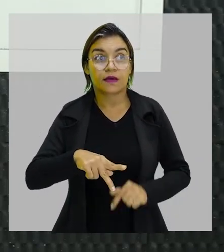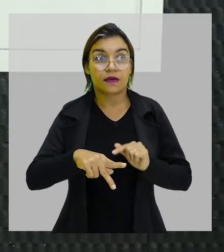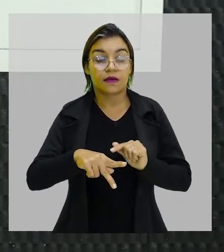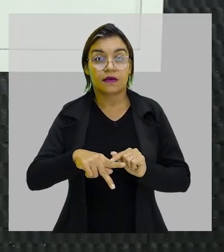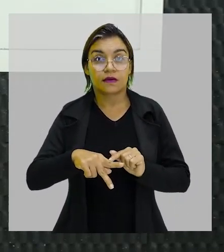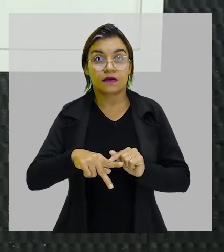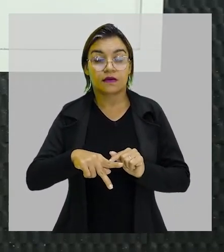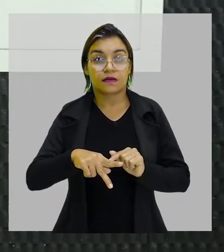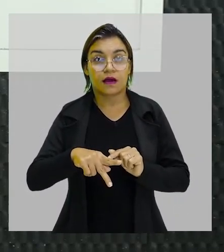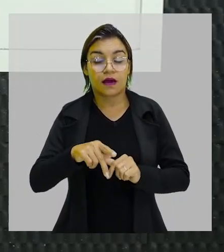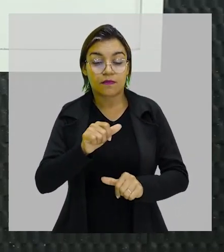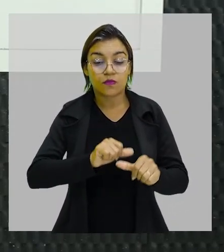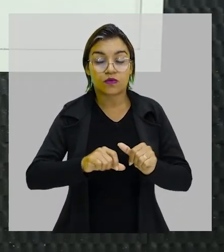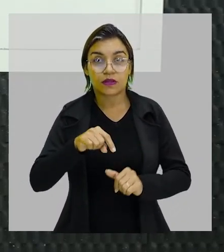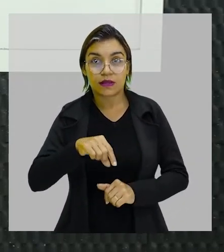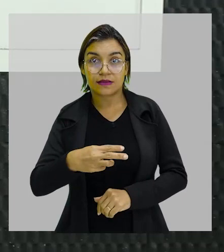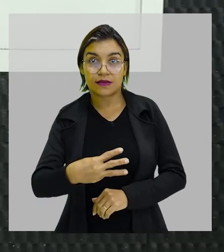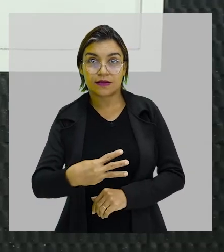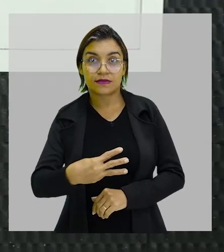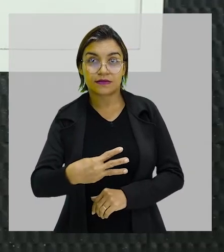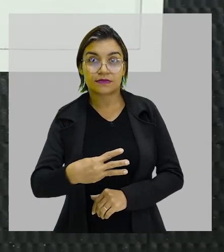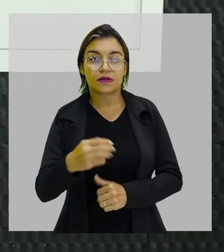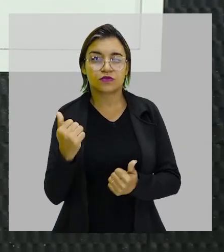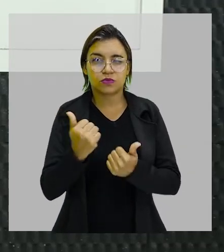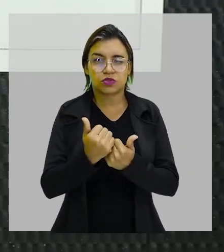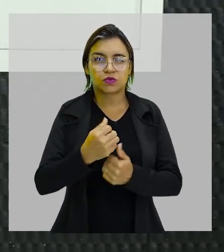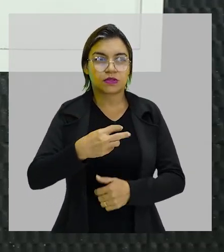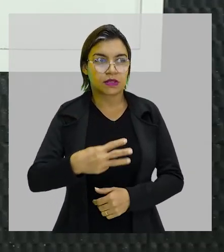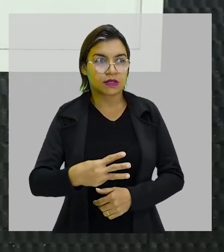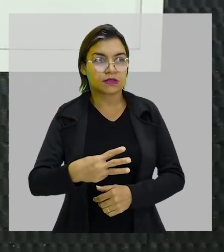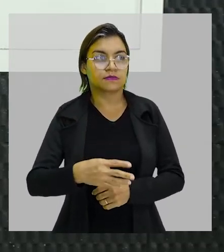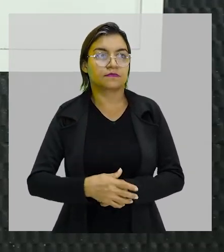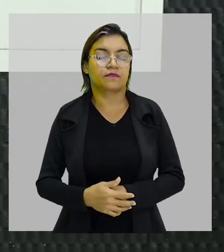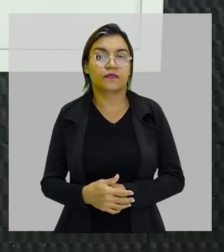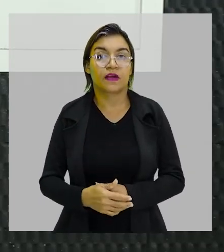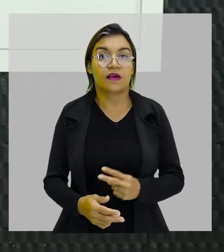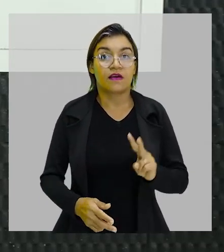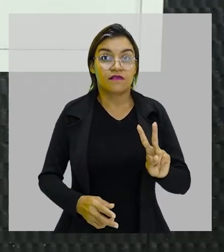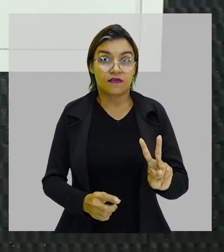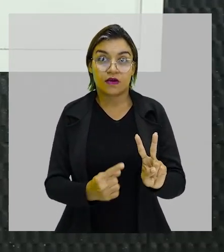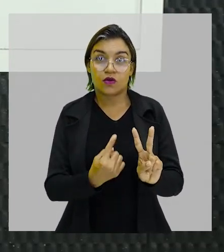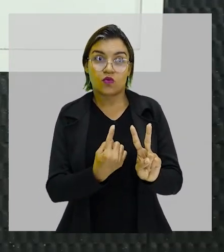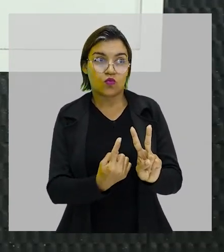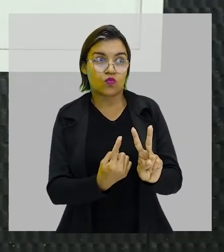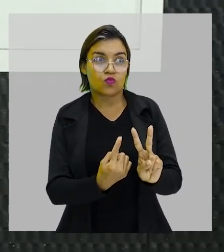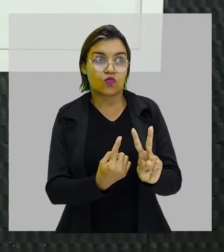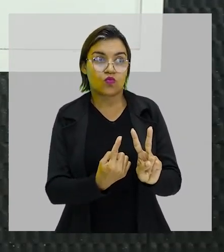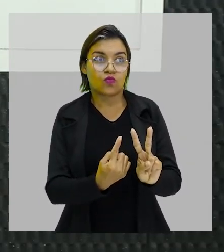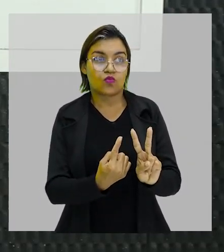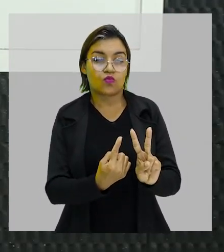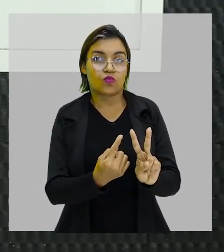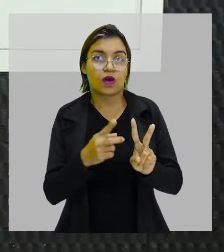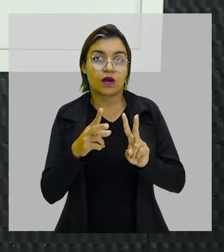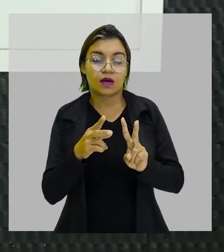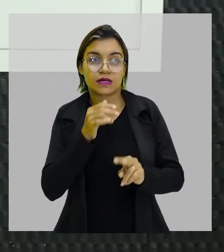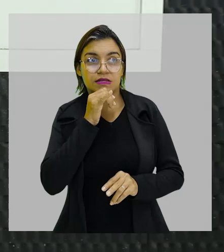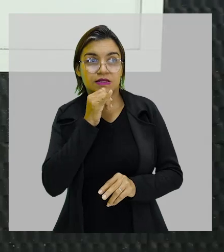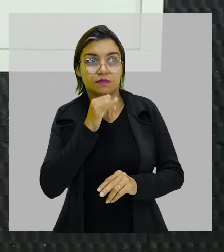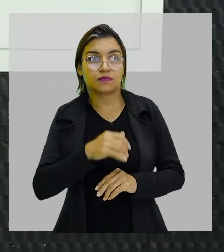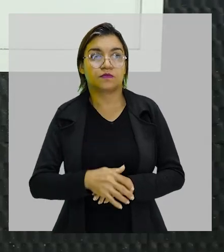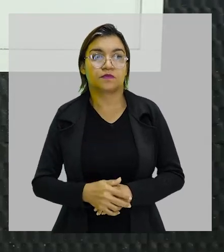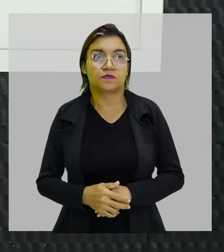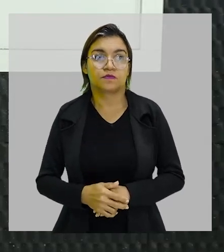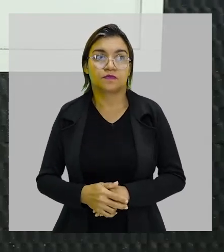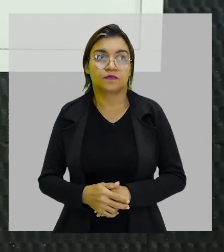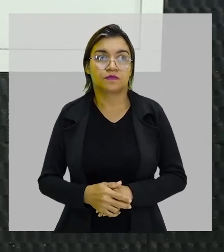3 vezes velocidade 1, como são iguais, eu vou chamar de V, tá bom? Então vai ficar, ó,